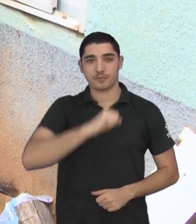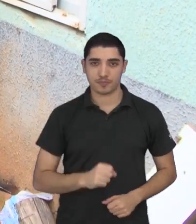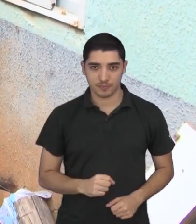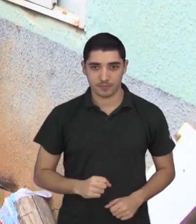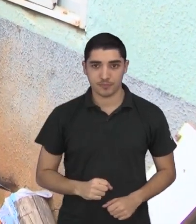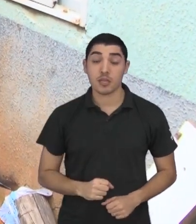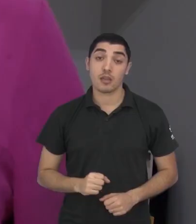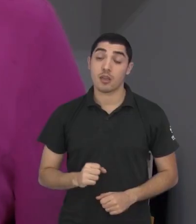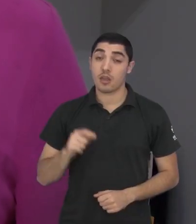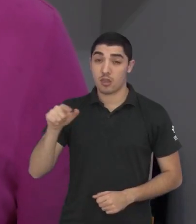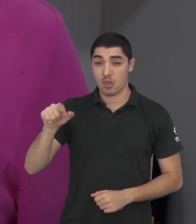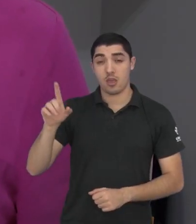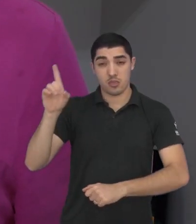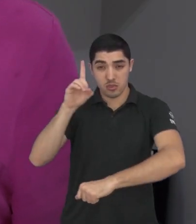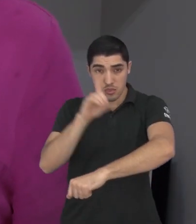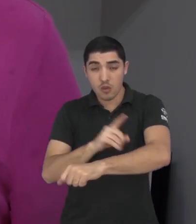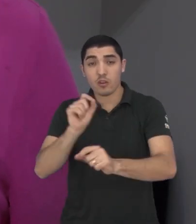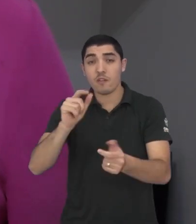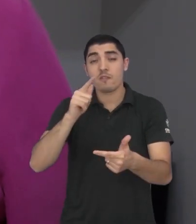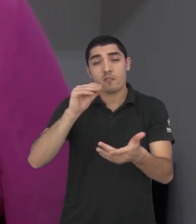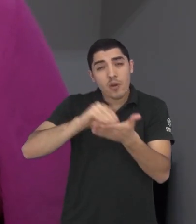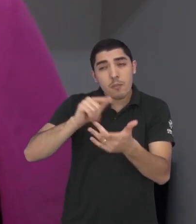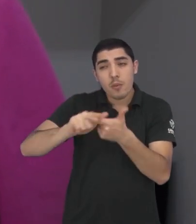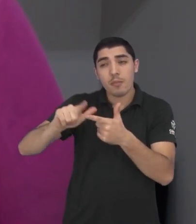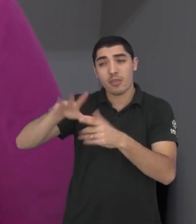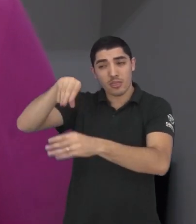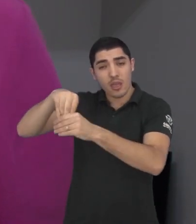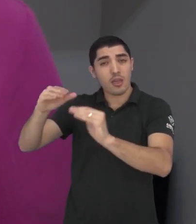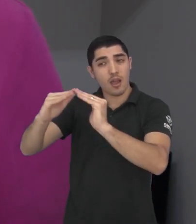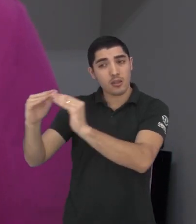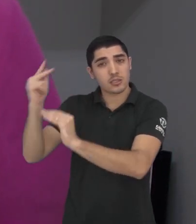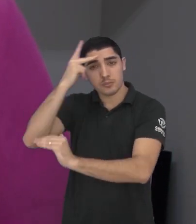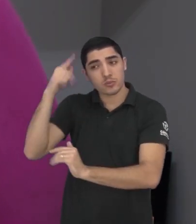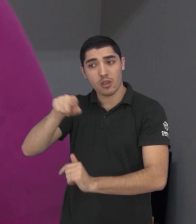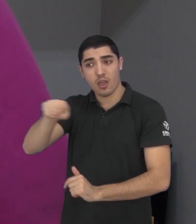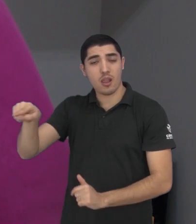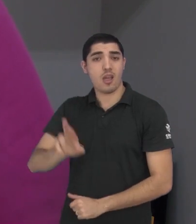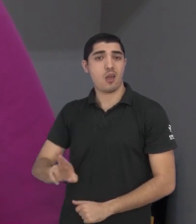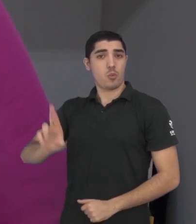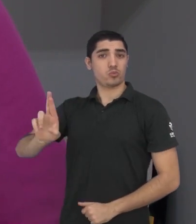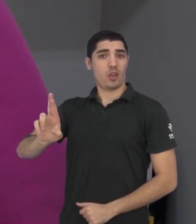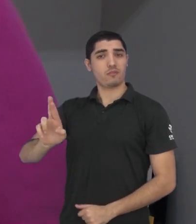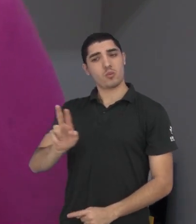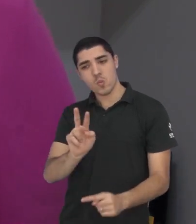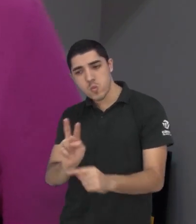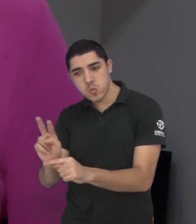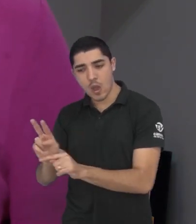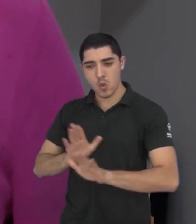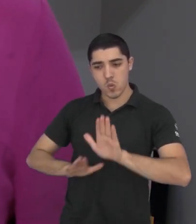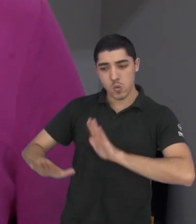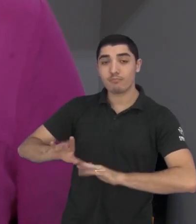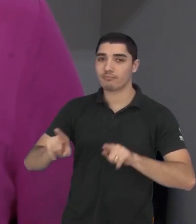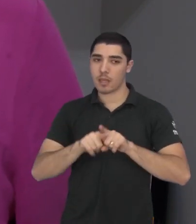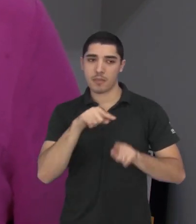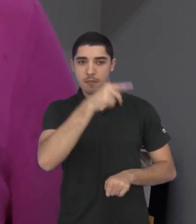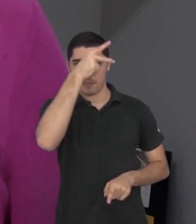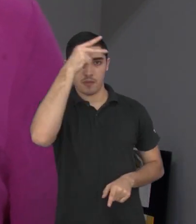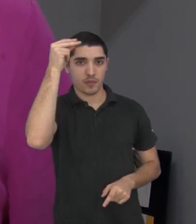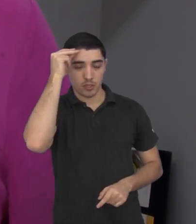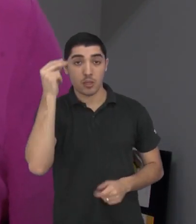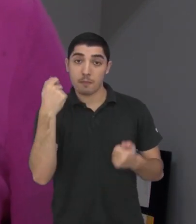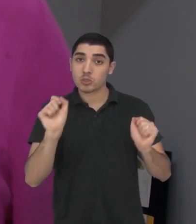levar a temática da educação no trânsito para a sala de aula. Medidas que podem ajudar ainda mais a reduzir acidentes e mortes no